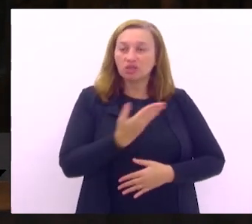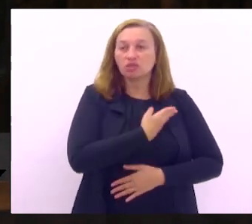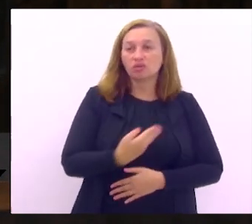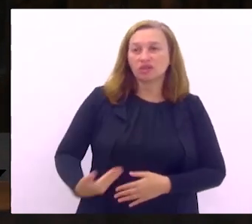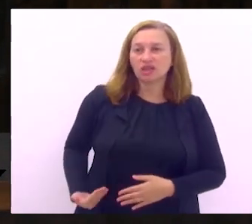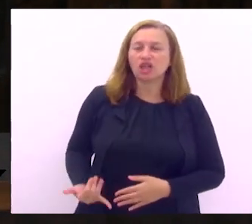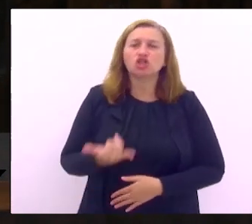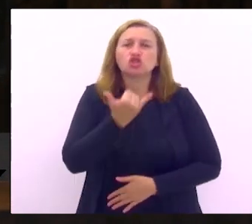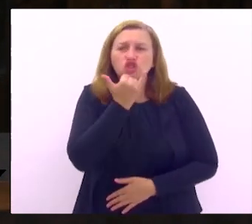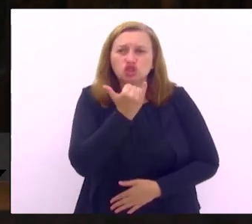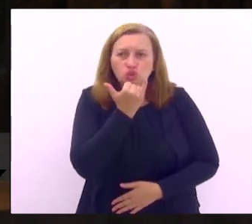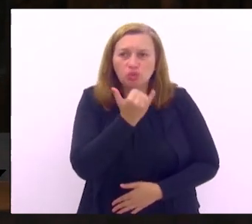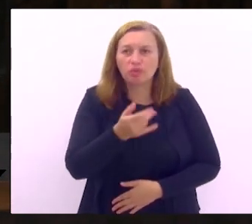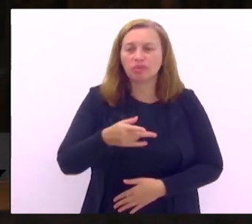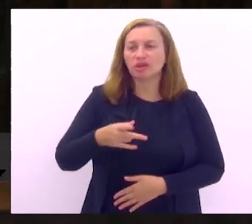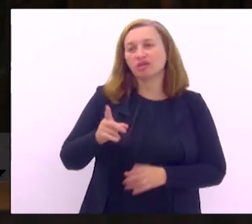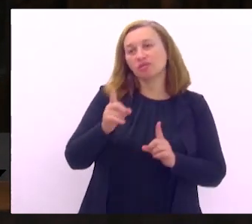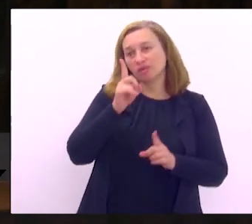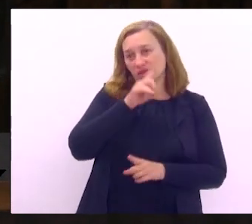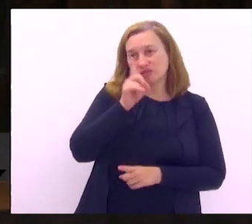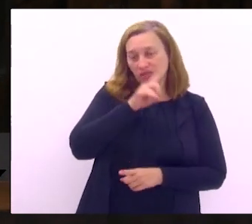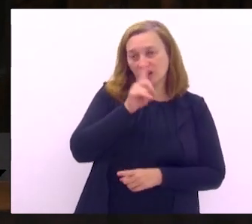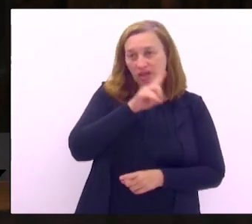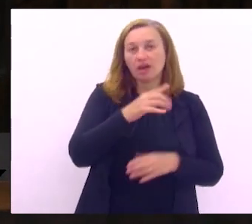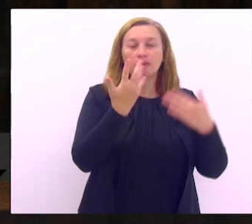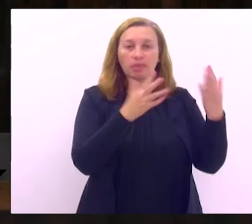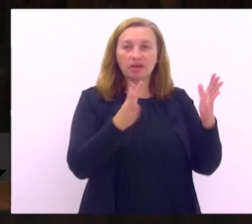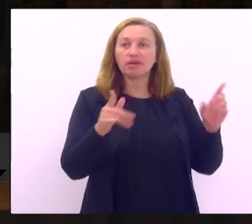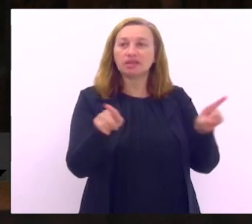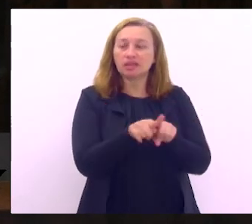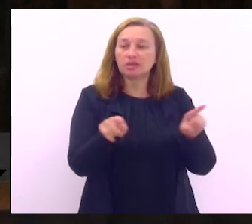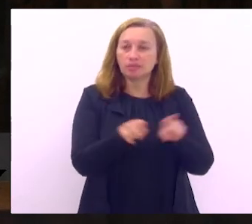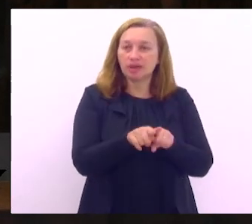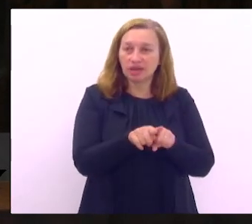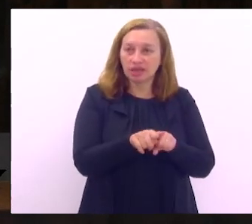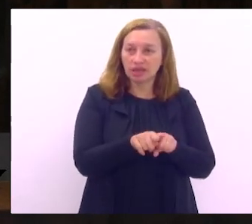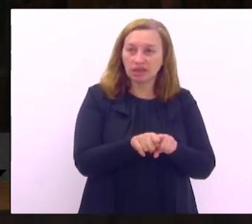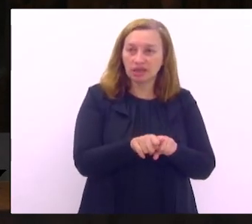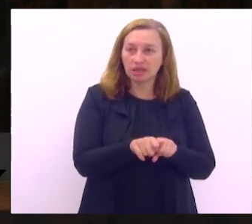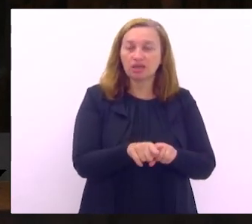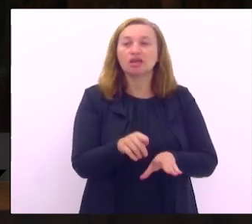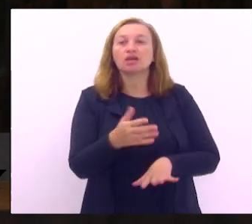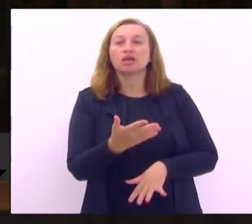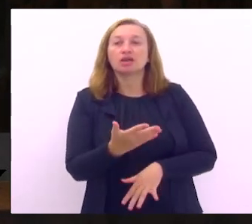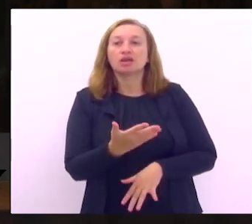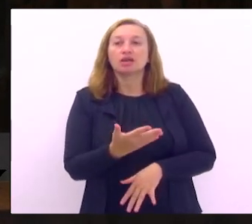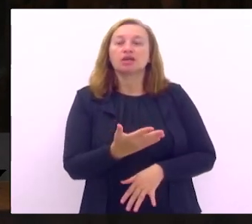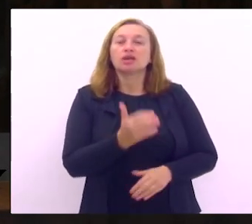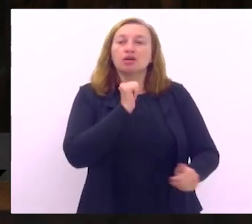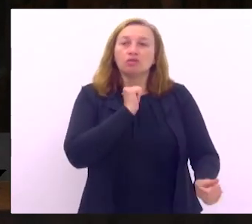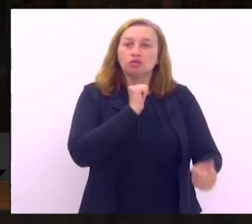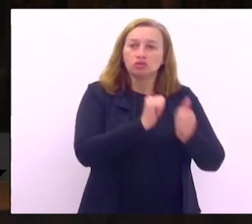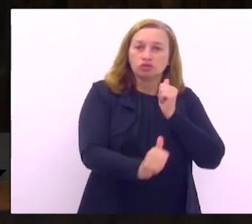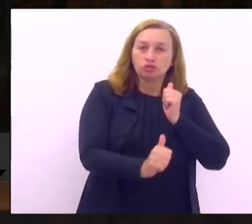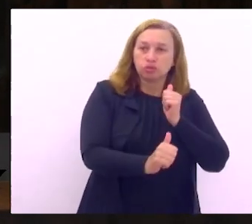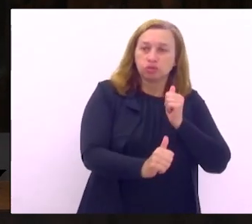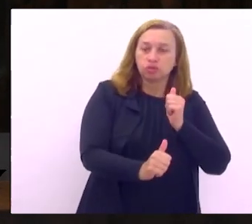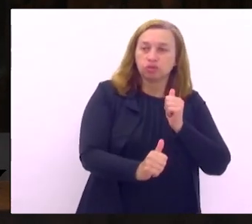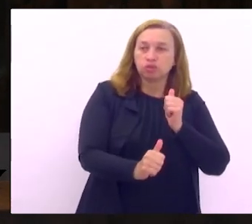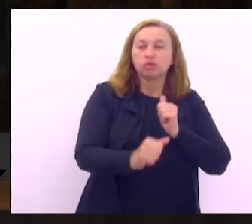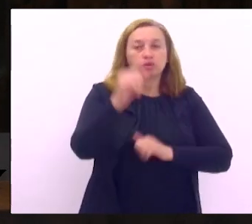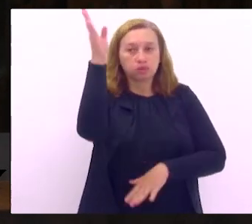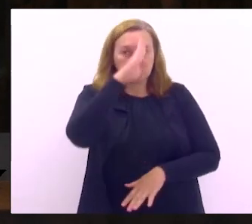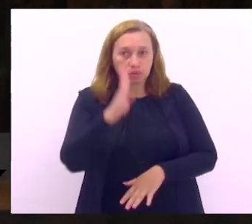perdão aqui minha falha, saudar também os representantes das Forças Armadas Brasileiras, parceiro fundamental do esporte brasileiro, e não